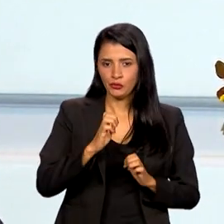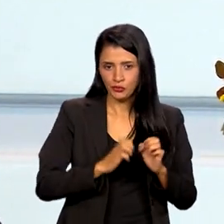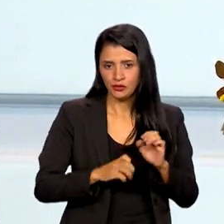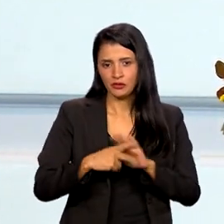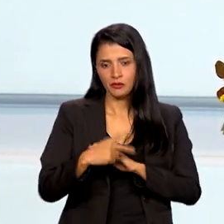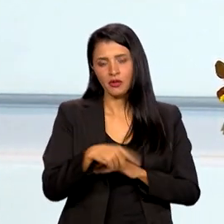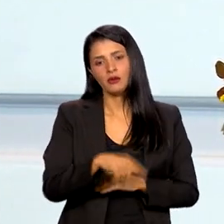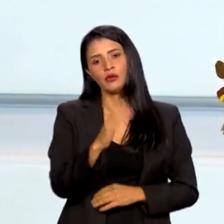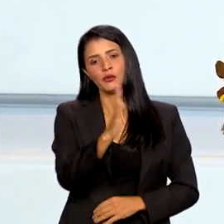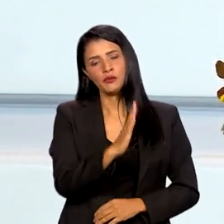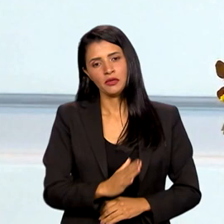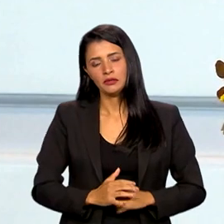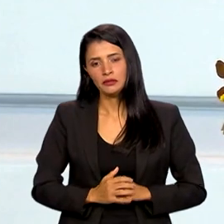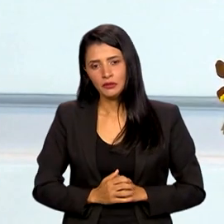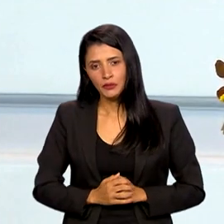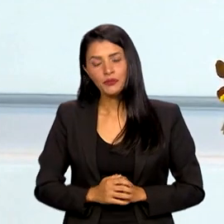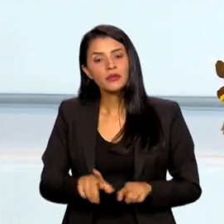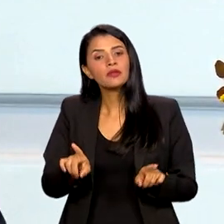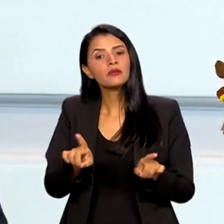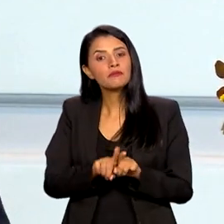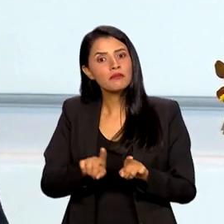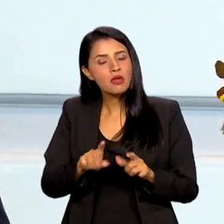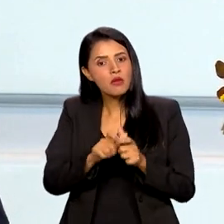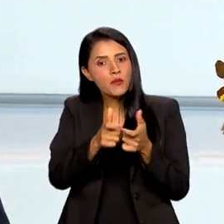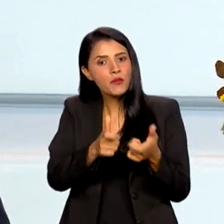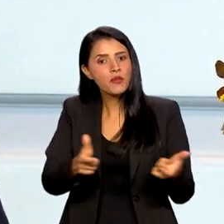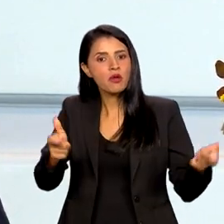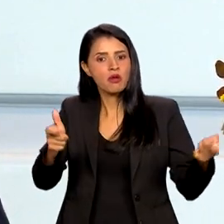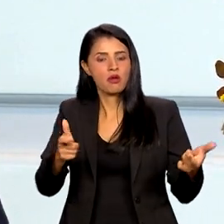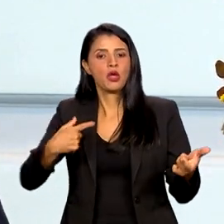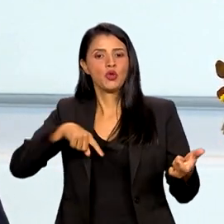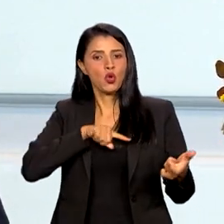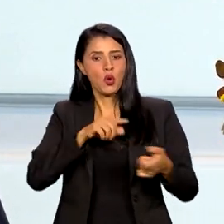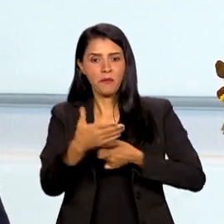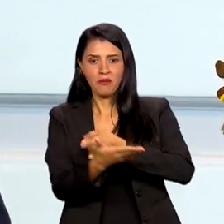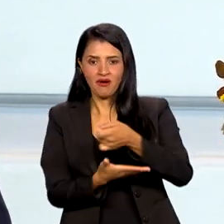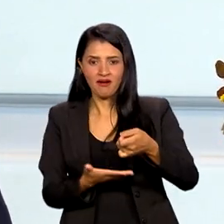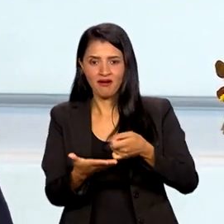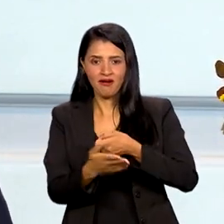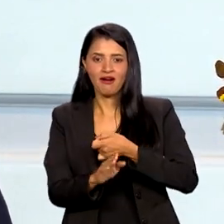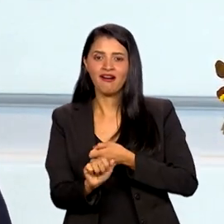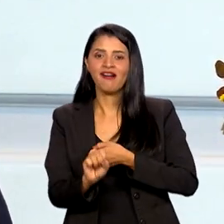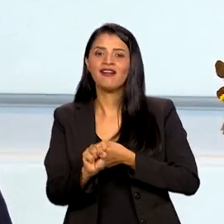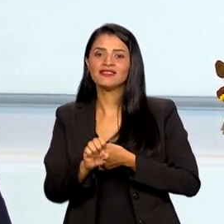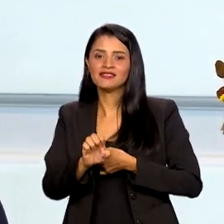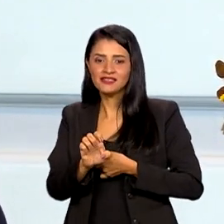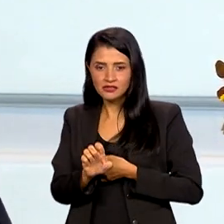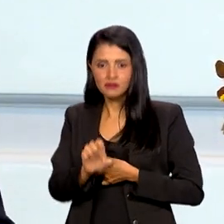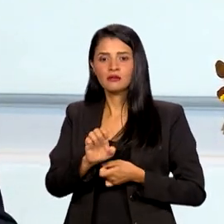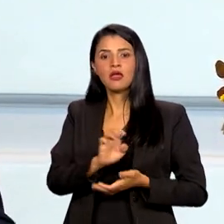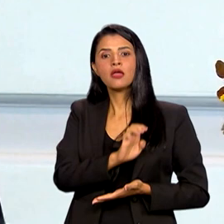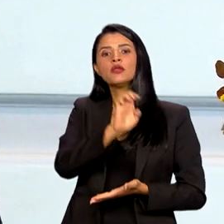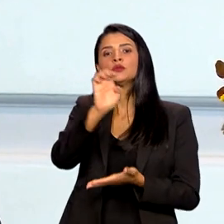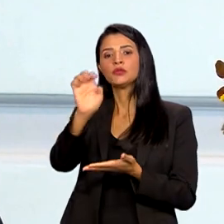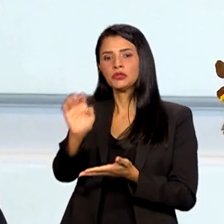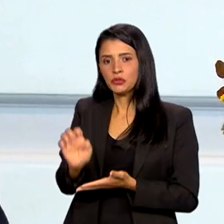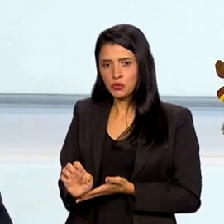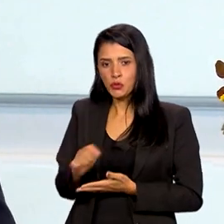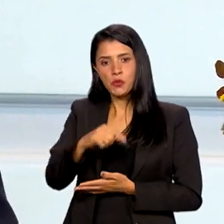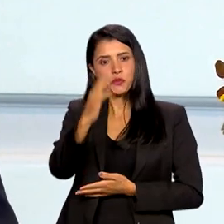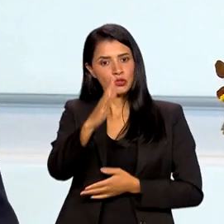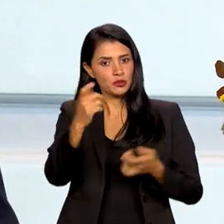Brasil e, sobretudo, para a expansão da nossa base exportadora. O Brasil precisa expandir a sua